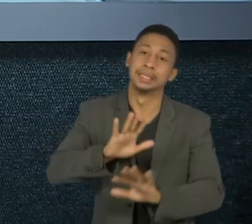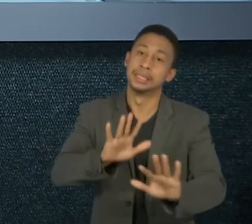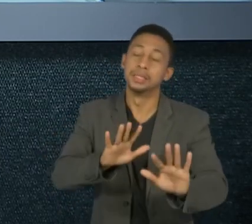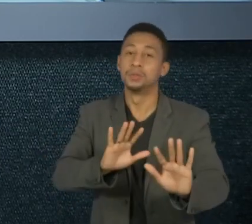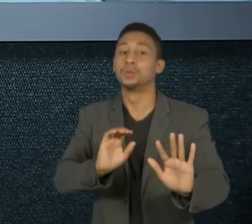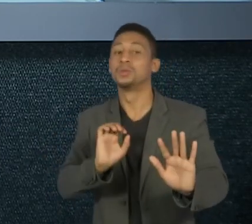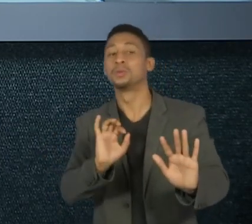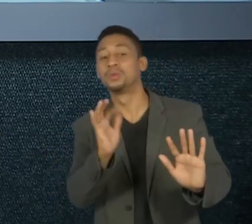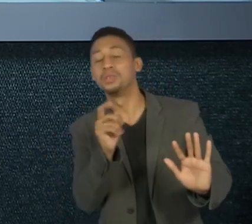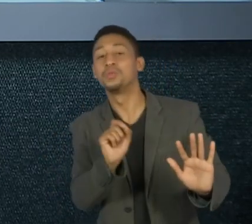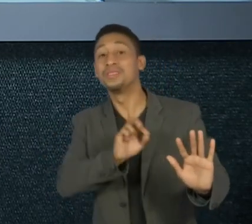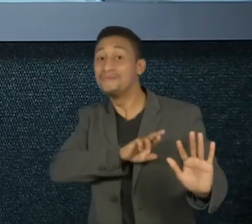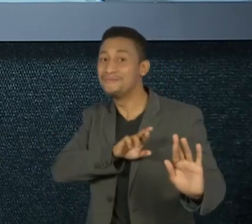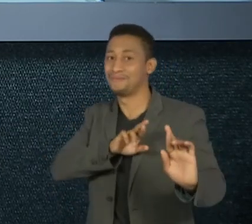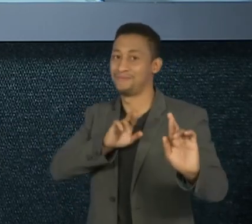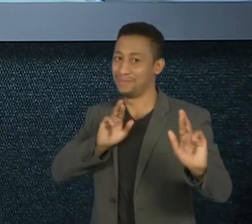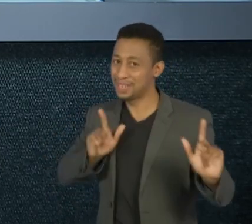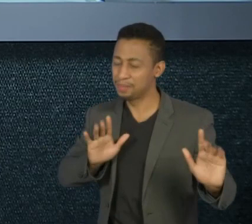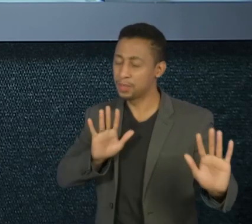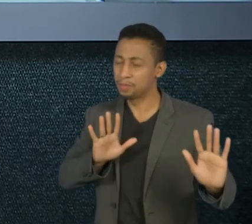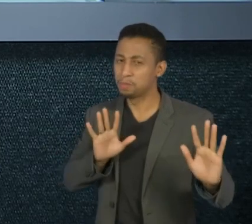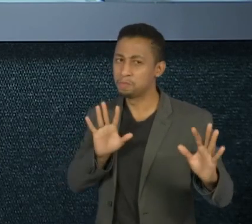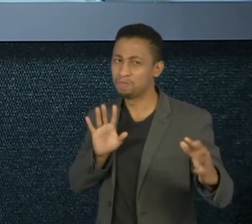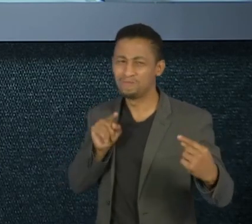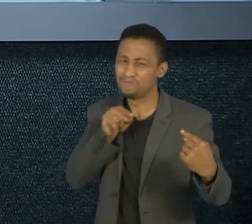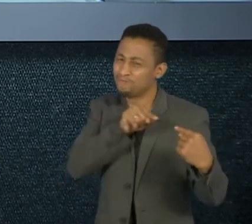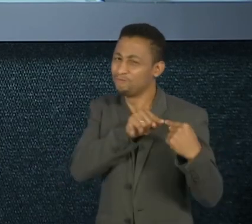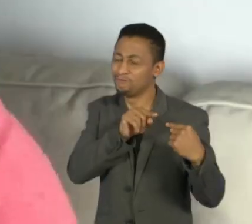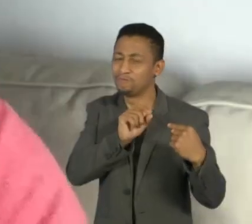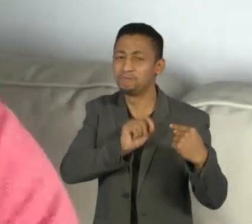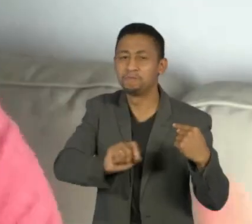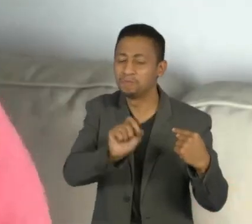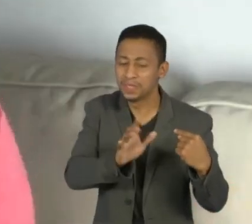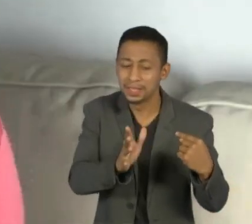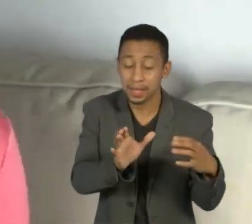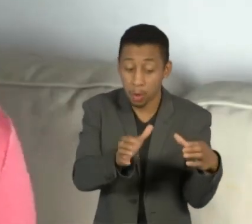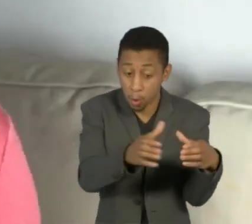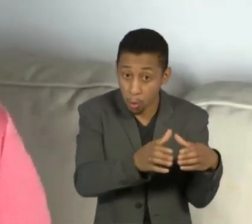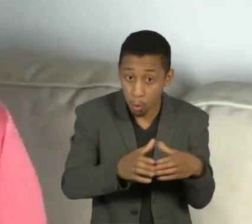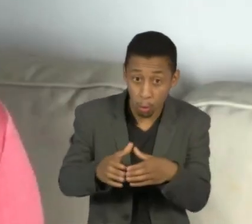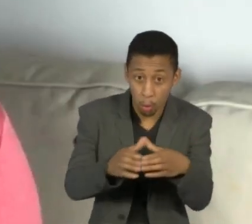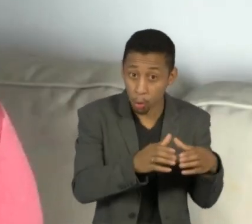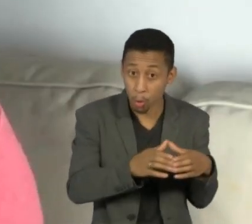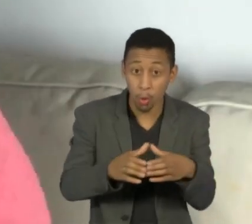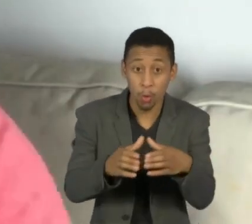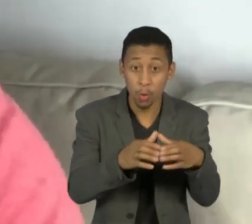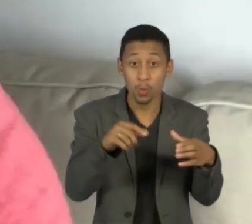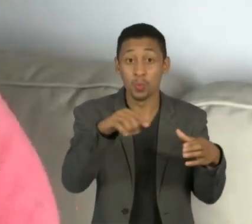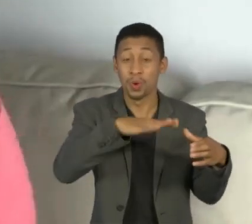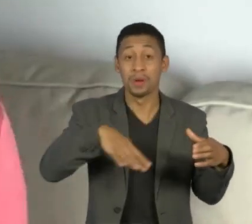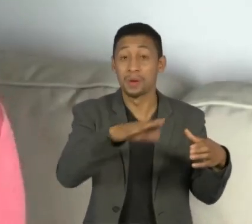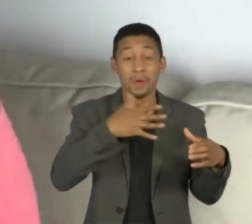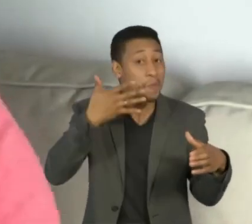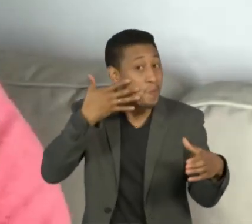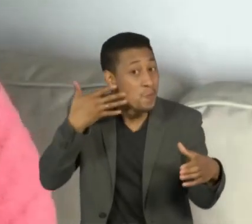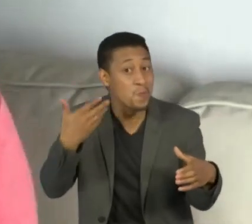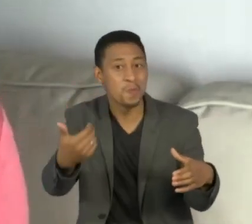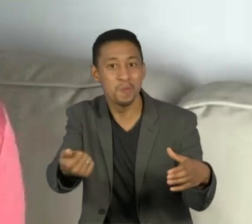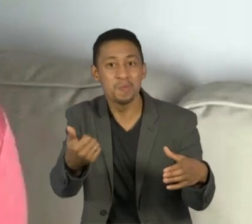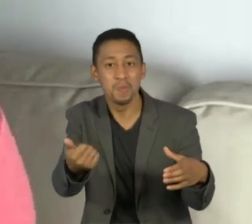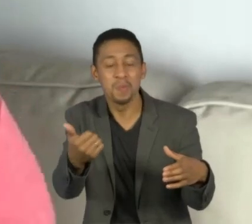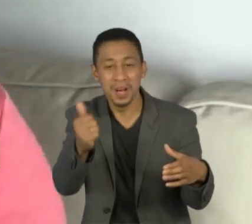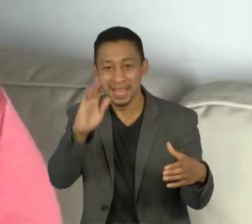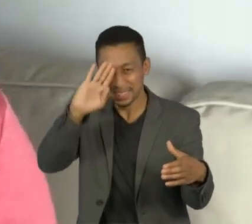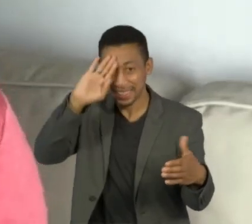sempre em relação a um grupo que o que nós chamamos de os grupos eurocêntricos, ou aqueles que acreditam que a Europa seja, ou os